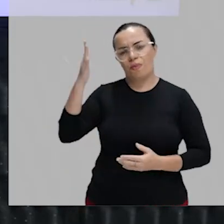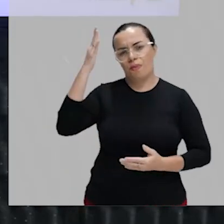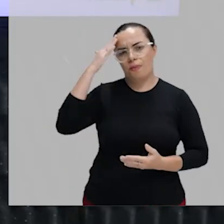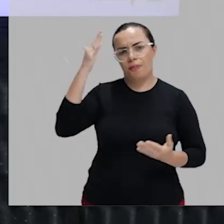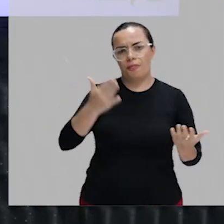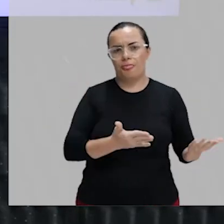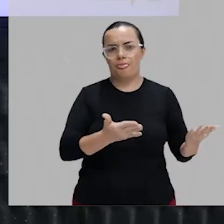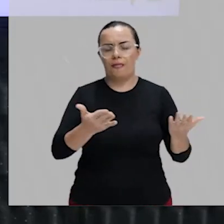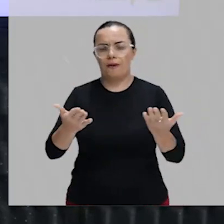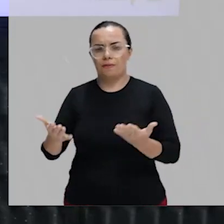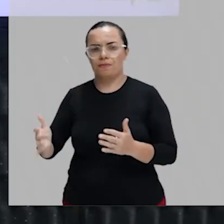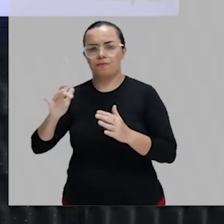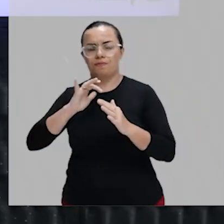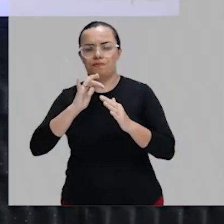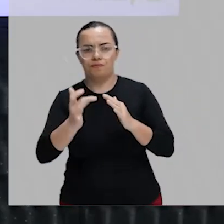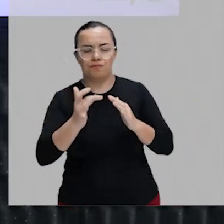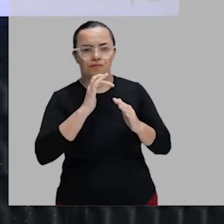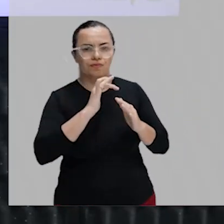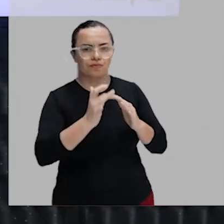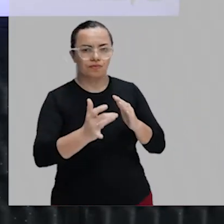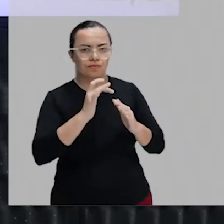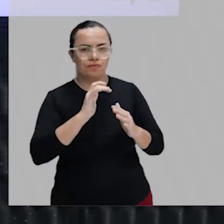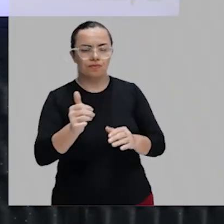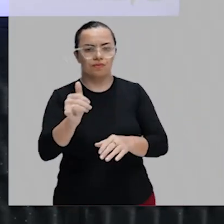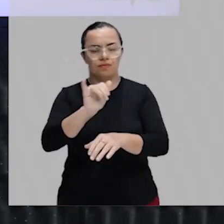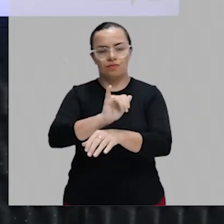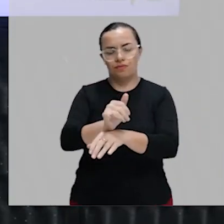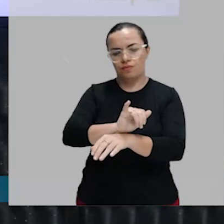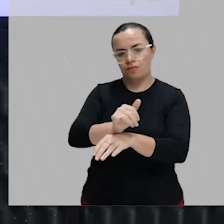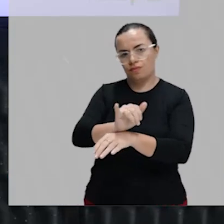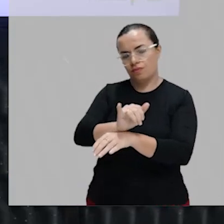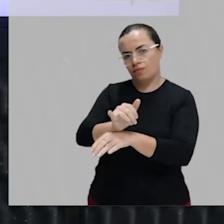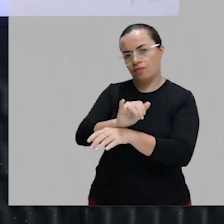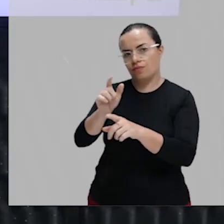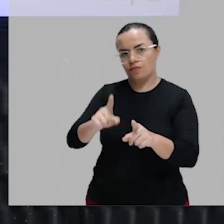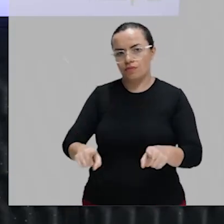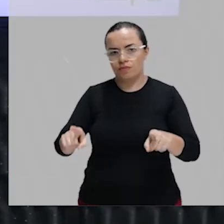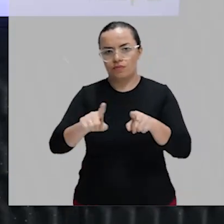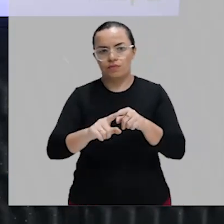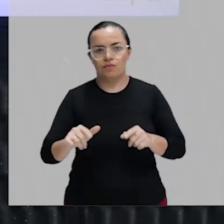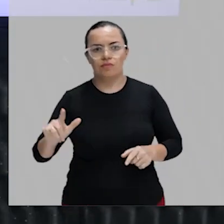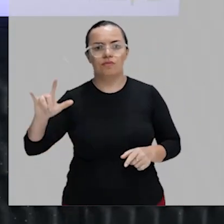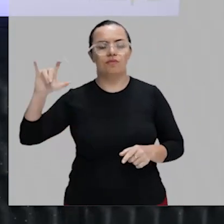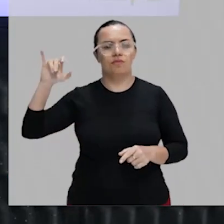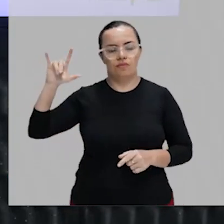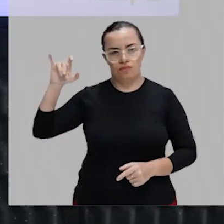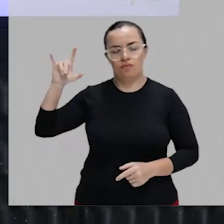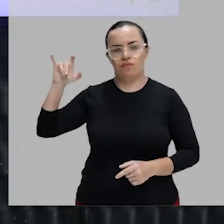a acompanhar as nossas redes sociais. Nós estamos no YouTube, tá? Nós estamos também no Instagram.